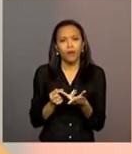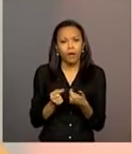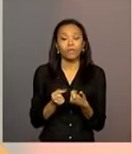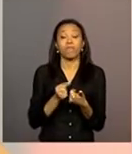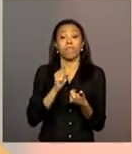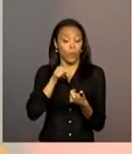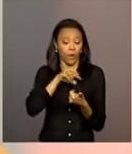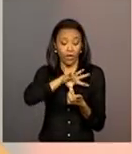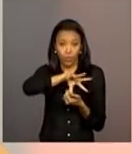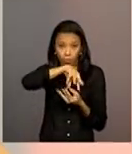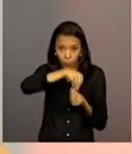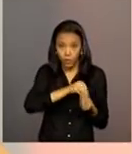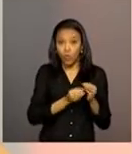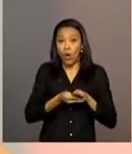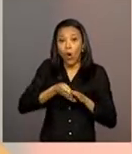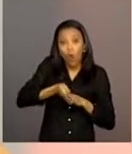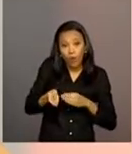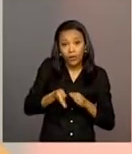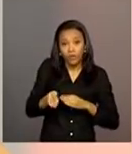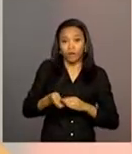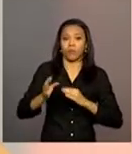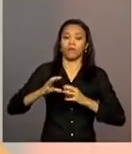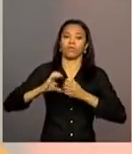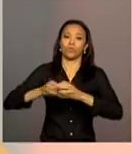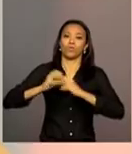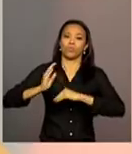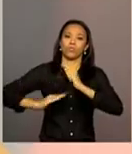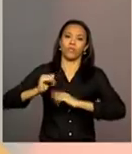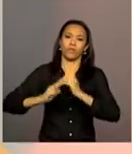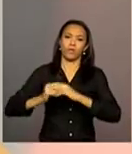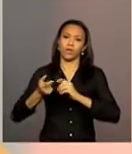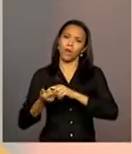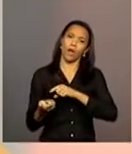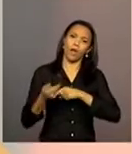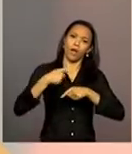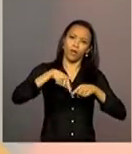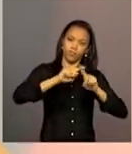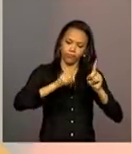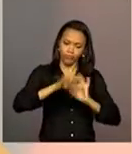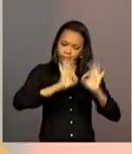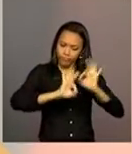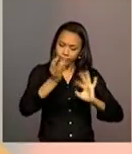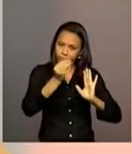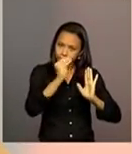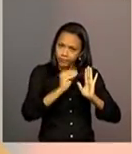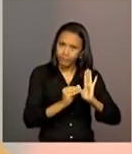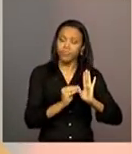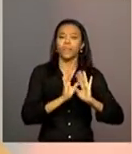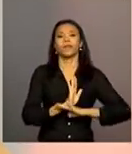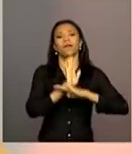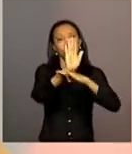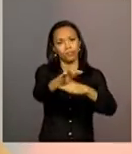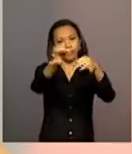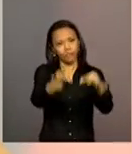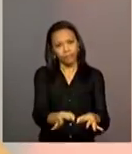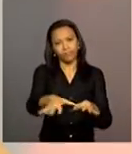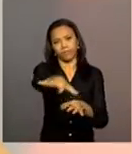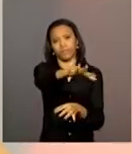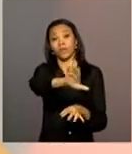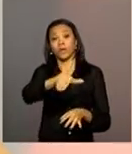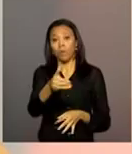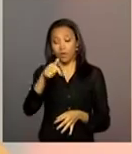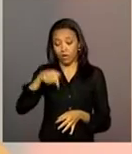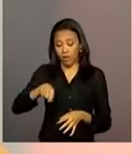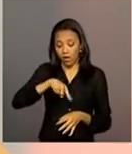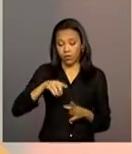de crs no planejamento de forma a responder as verdadeira demanda então quando essa equipe se desloca